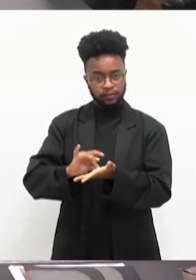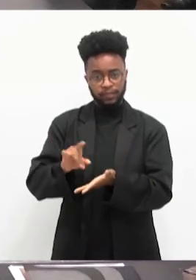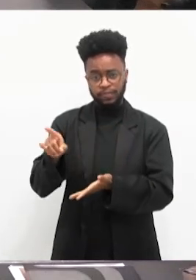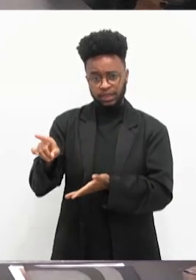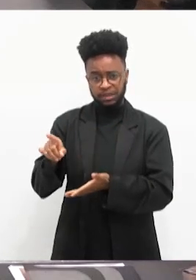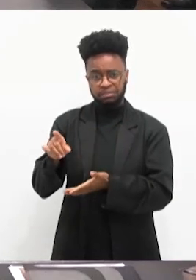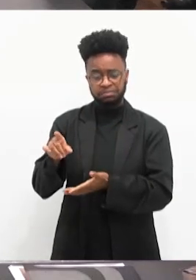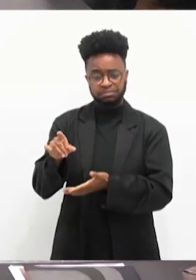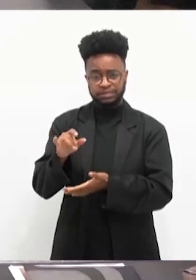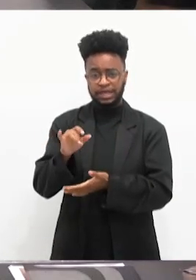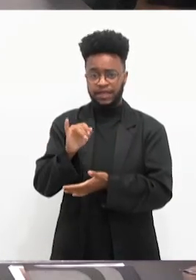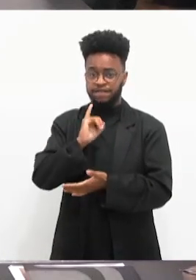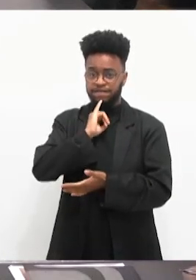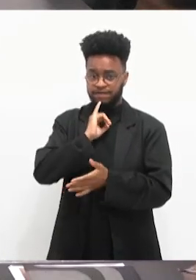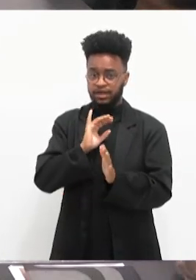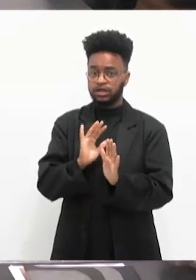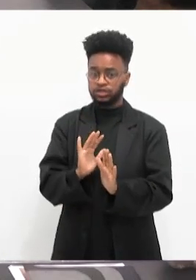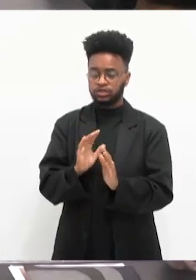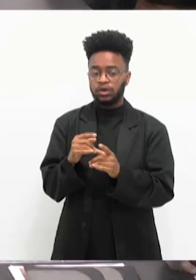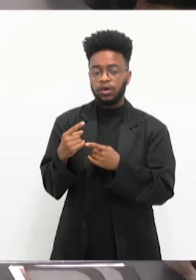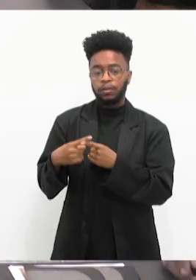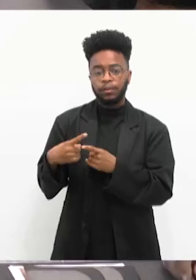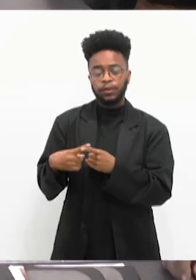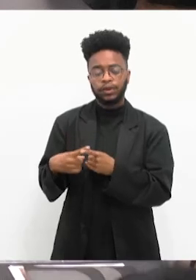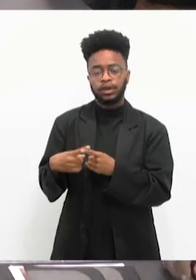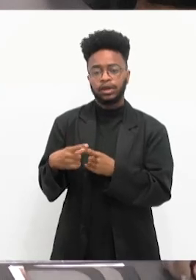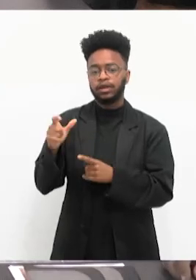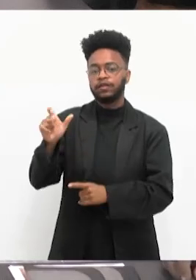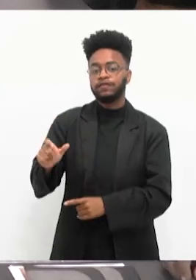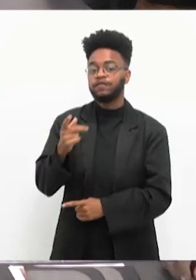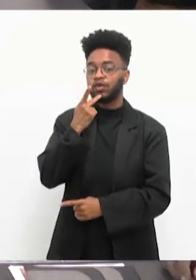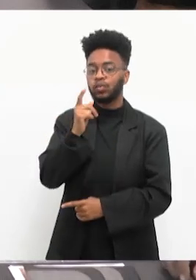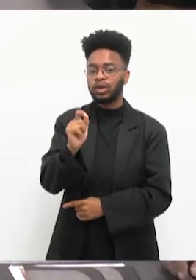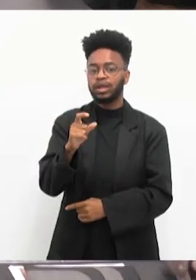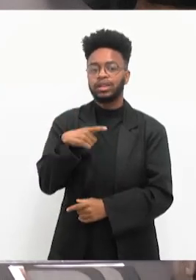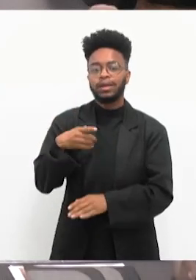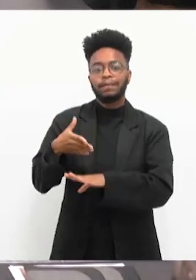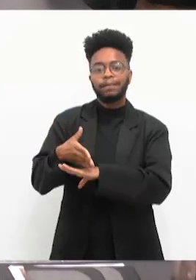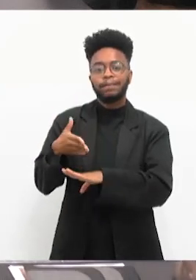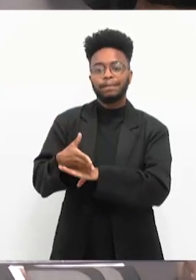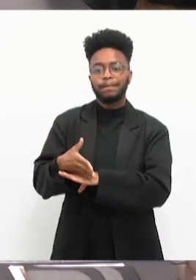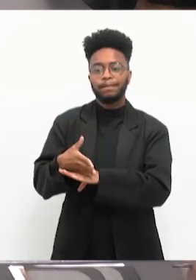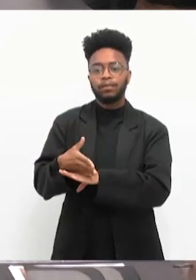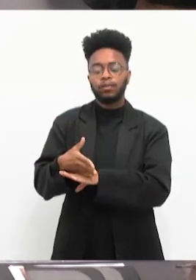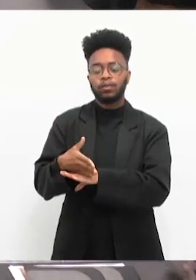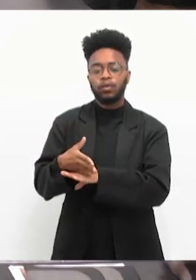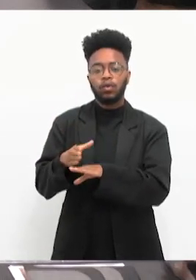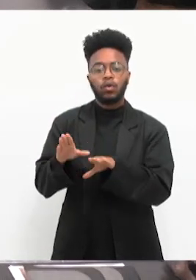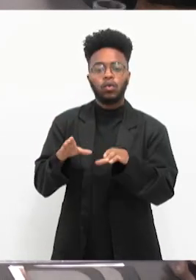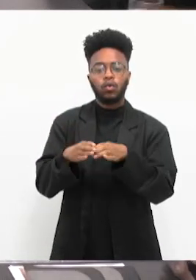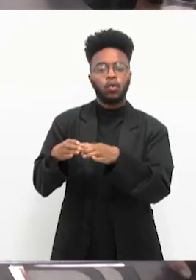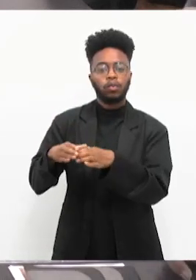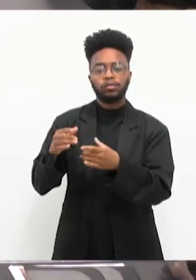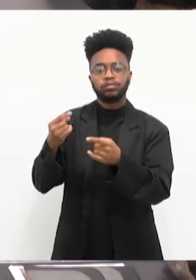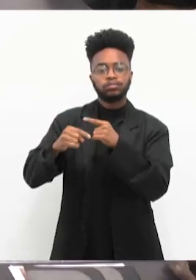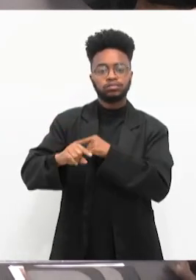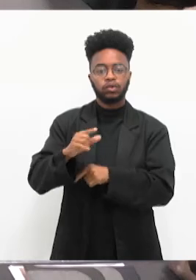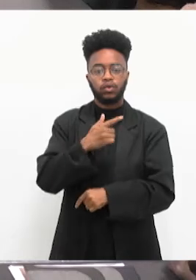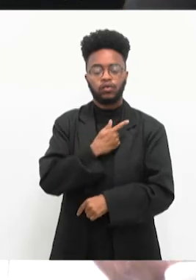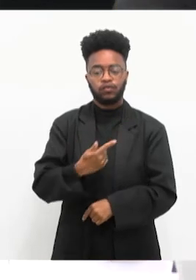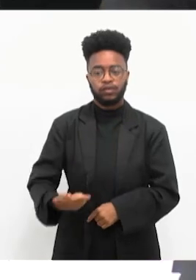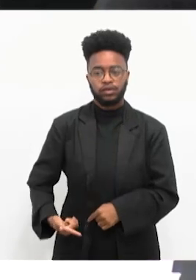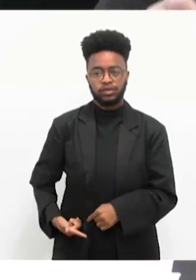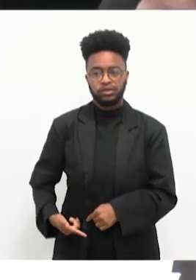muito infeliz, porque diz que é a participação de membros não governamentais. Isto é uma